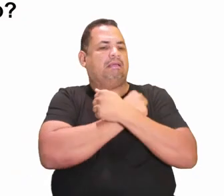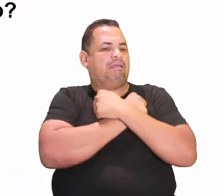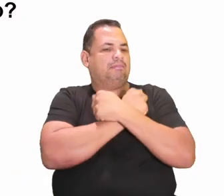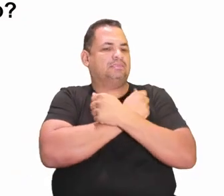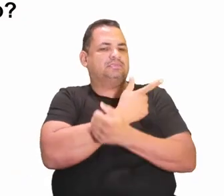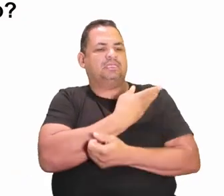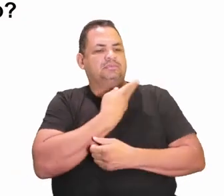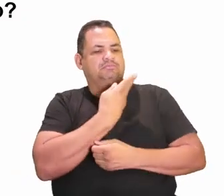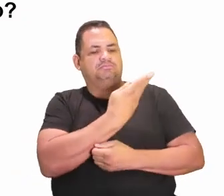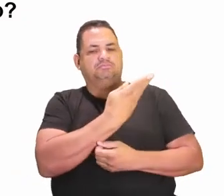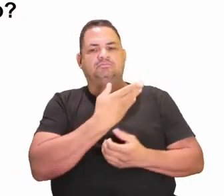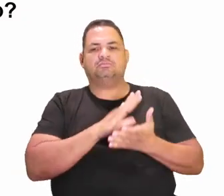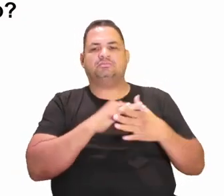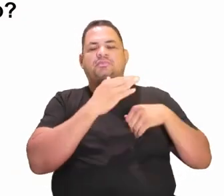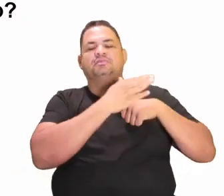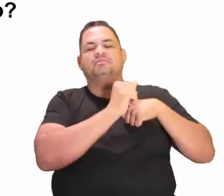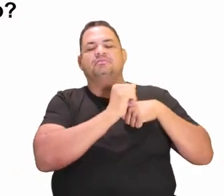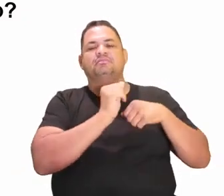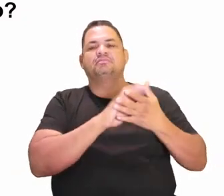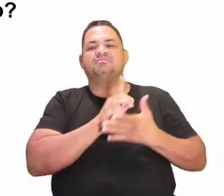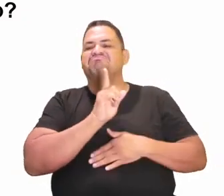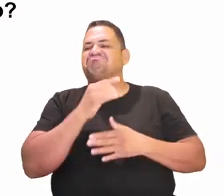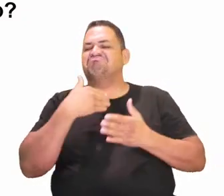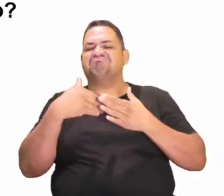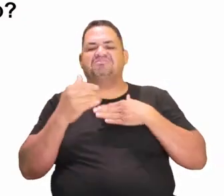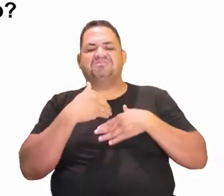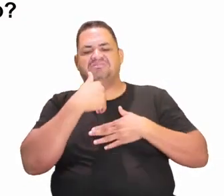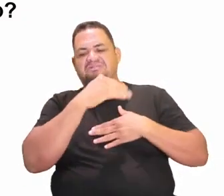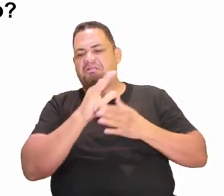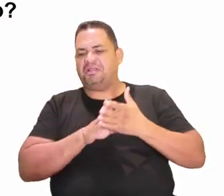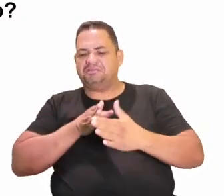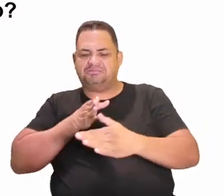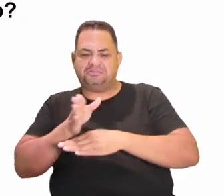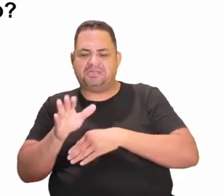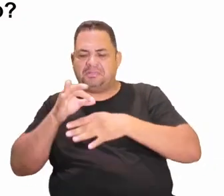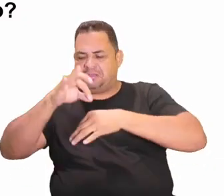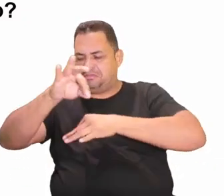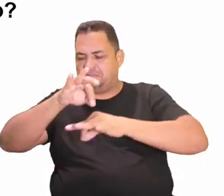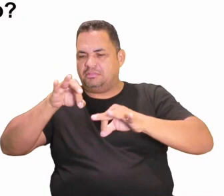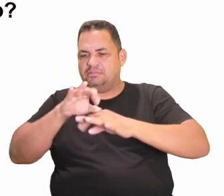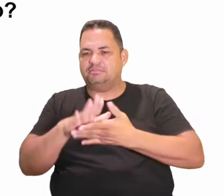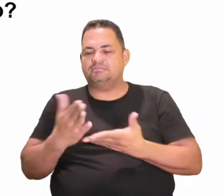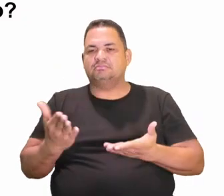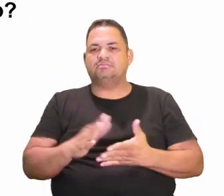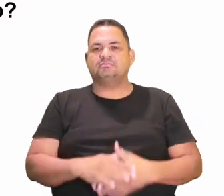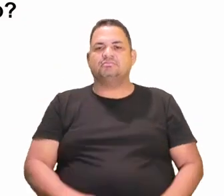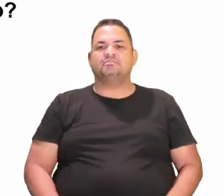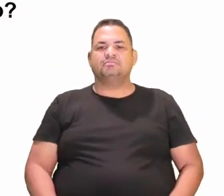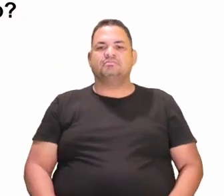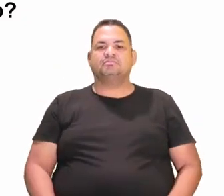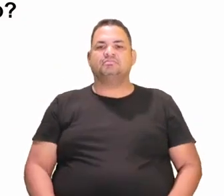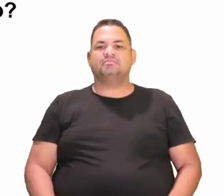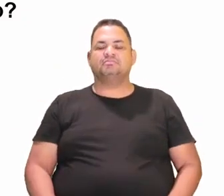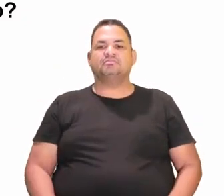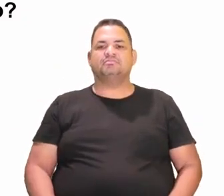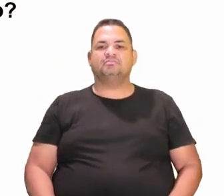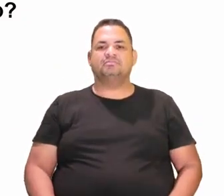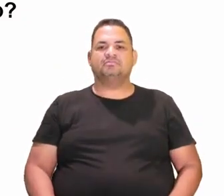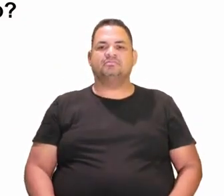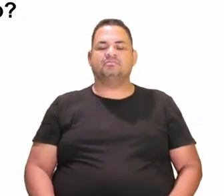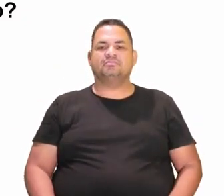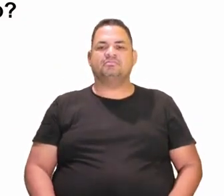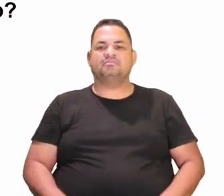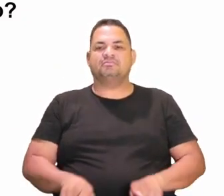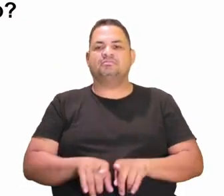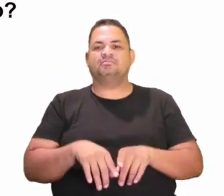aqui festejando carinhosamente. Ele não, ele vai logo lá direto no presente, quer saber. Por isso essa questão do selfish, meio egoísta. E